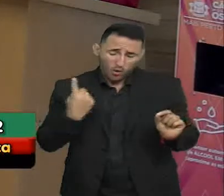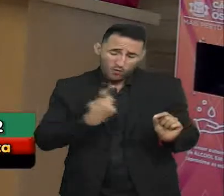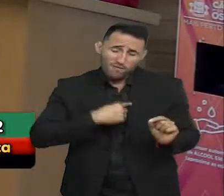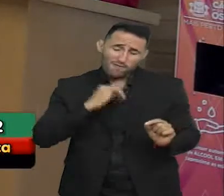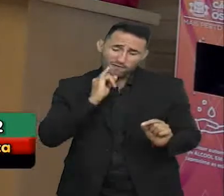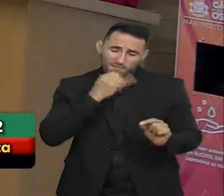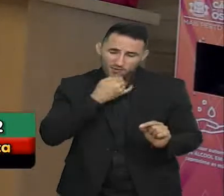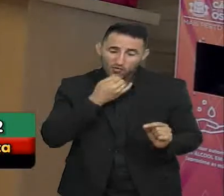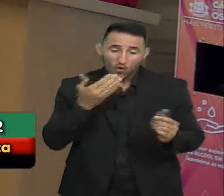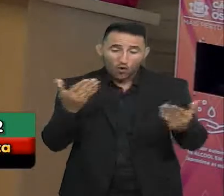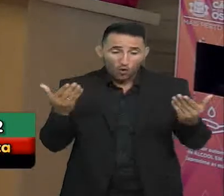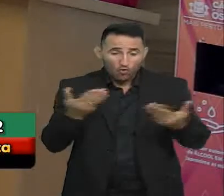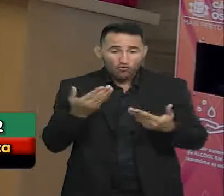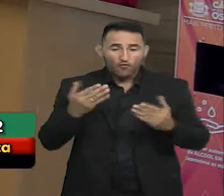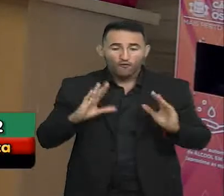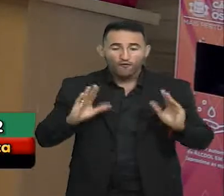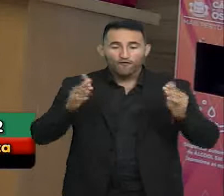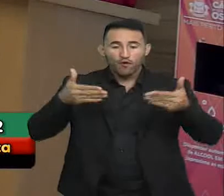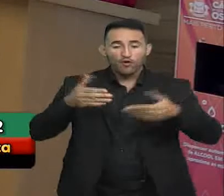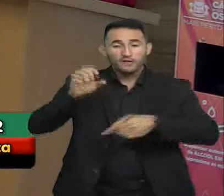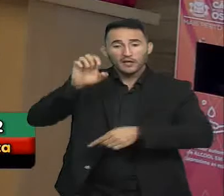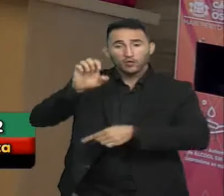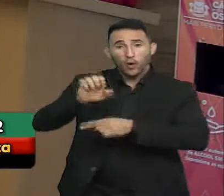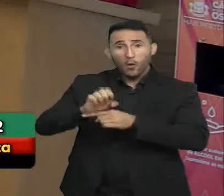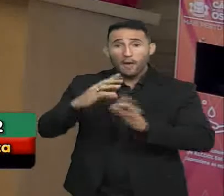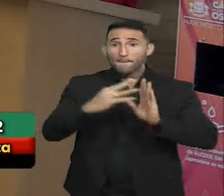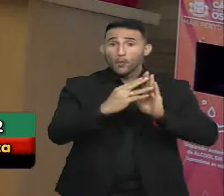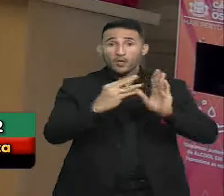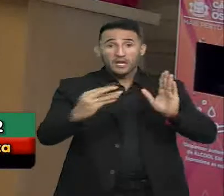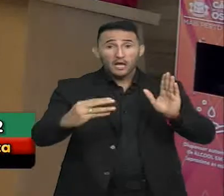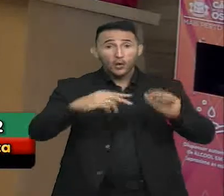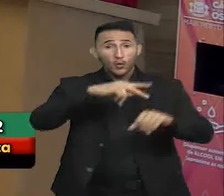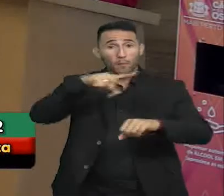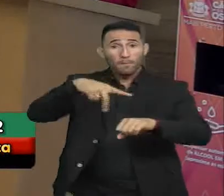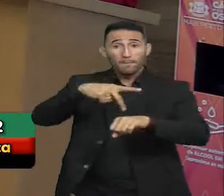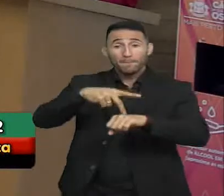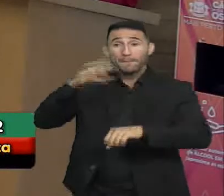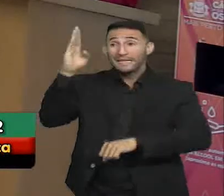o Fórum Estadual é modelo no país.